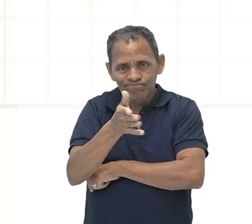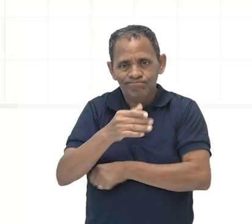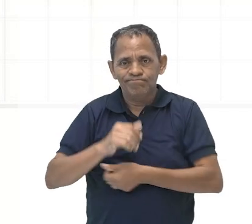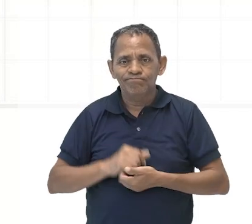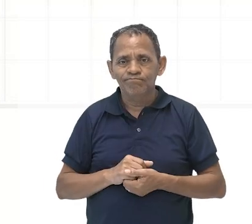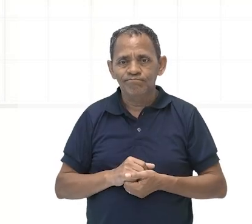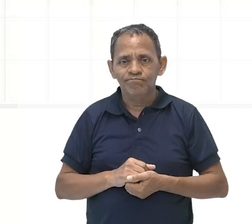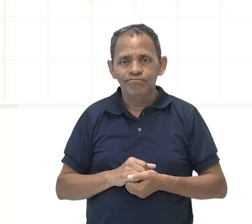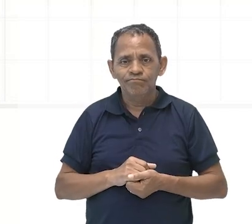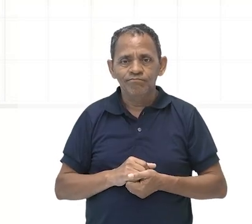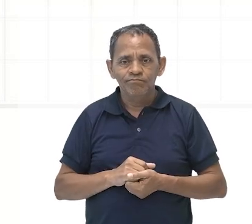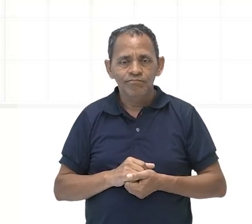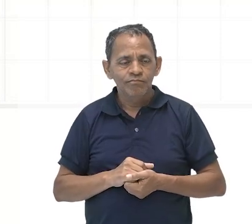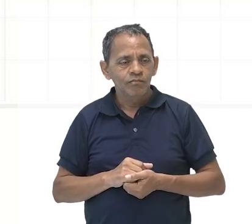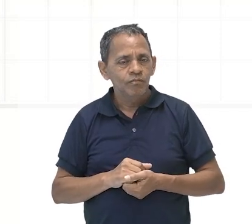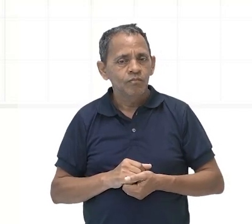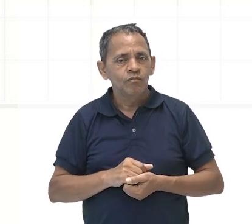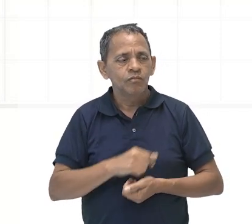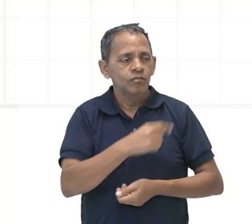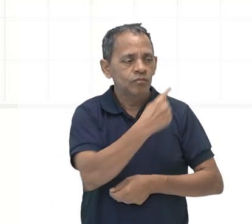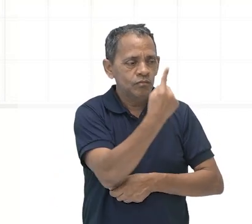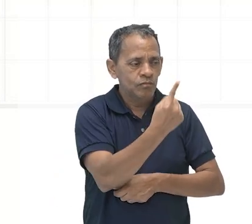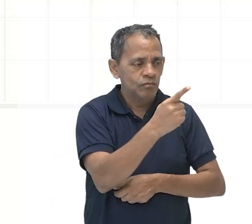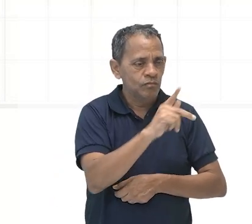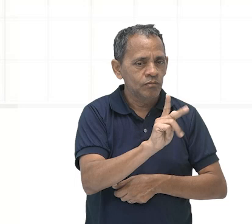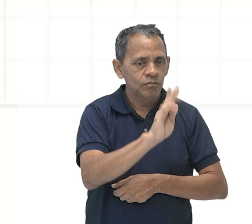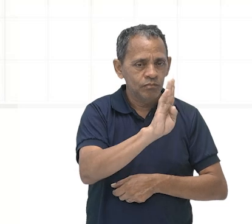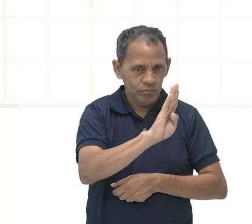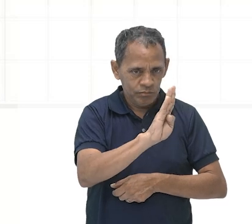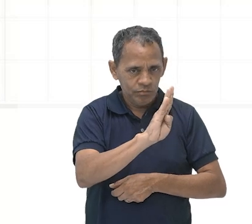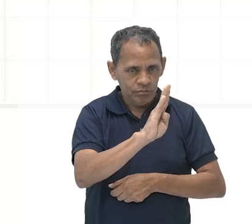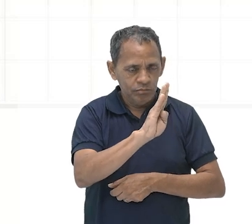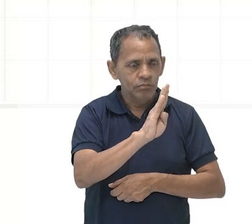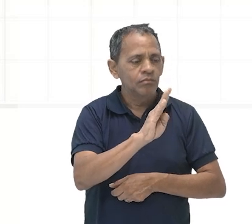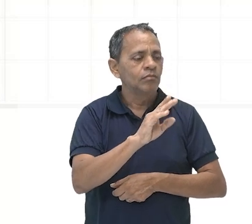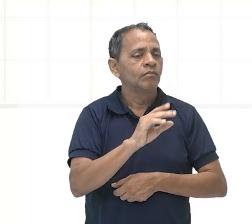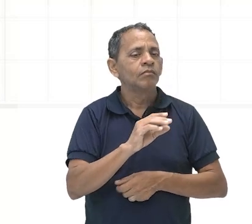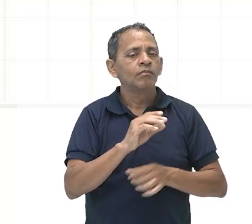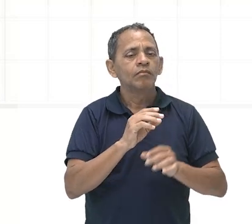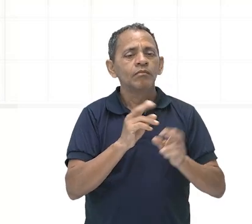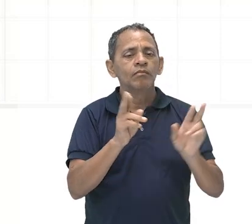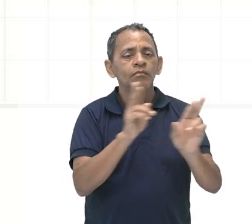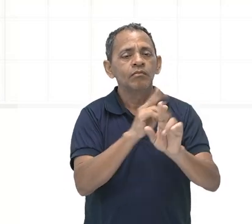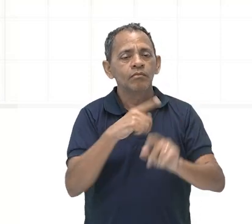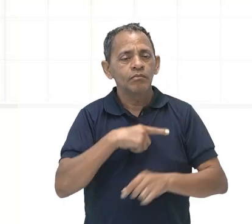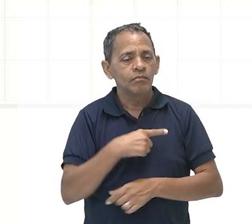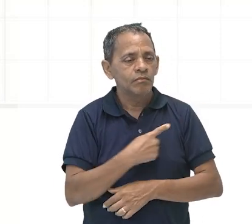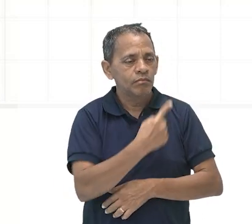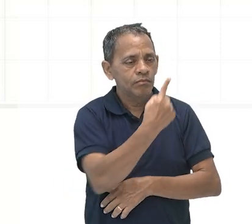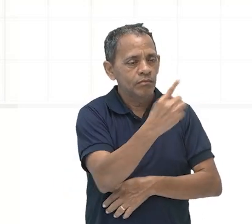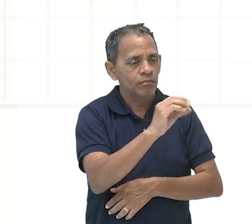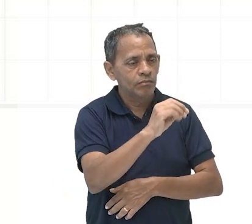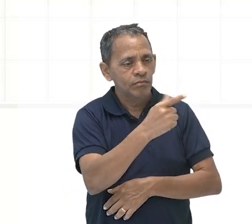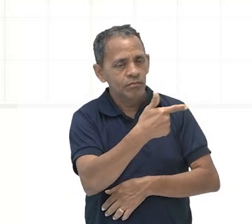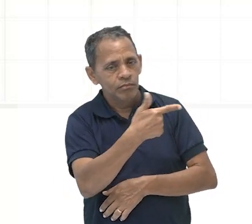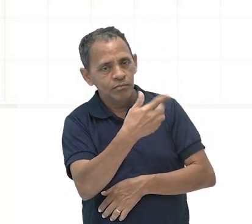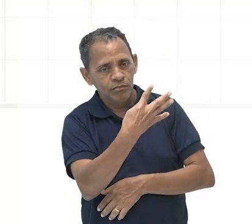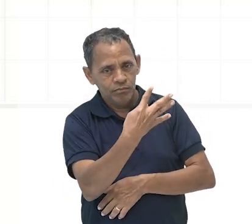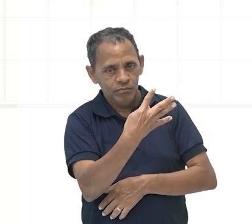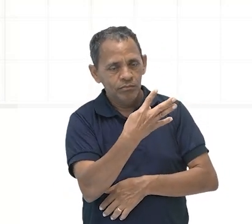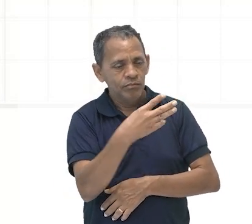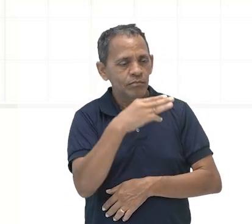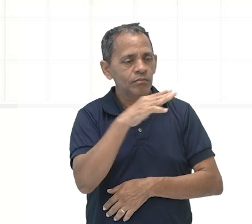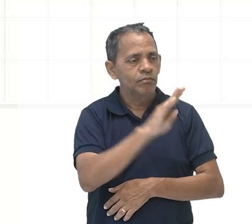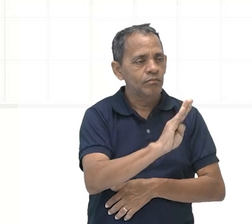O kilobyte, ele vai ser 1024 vezes o byte. O megabyte vai